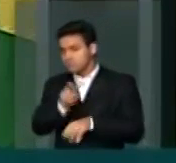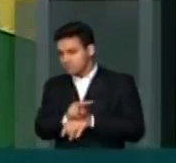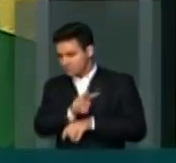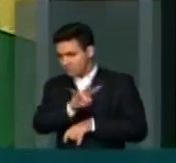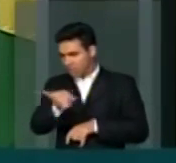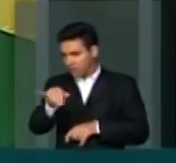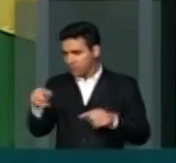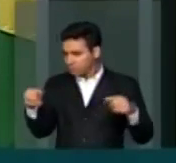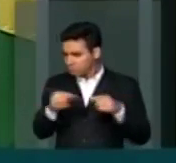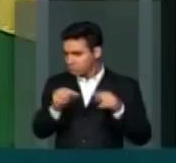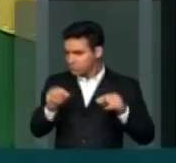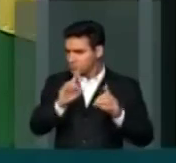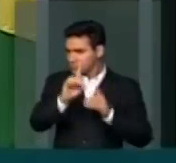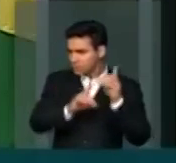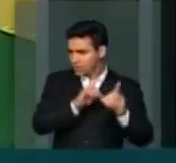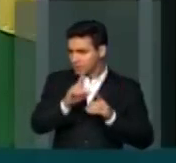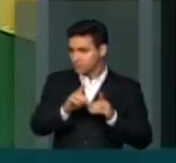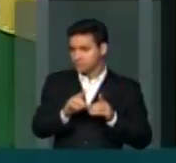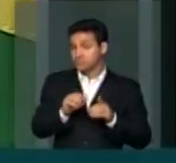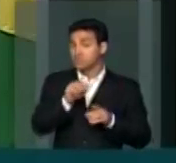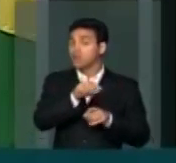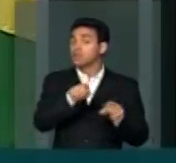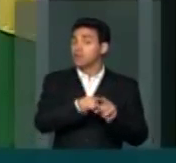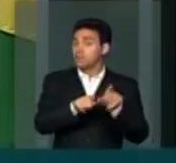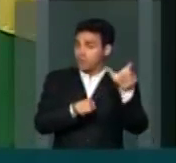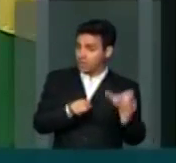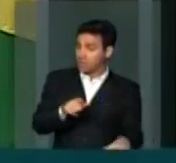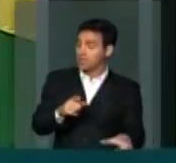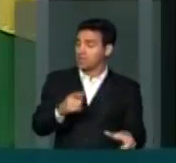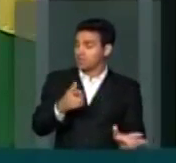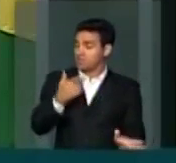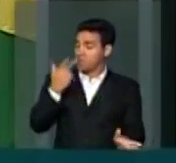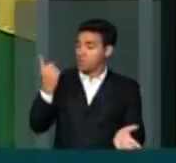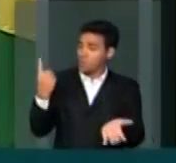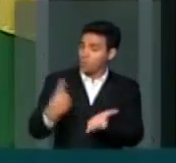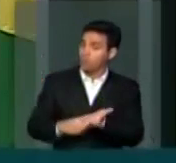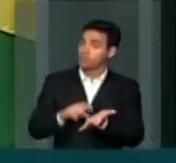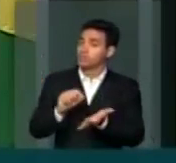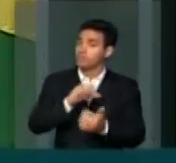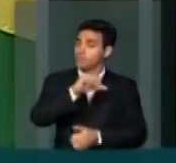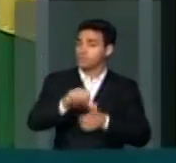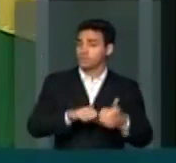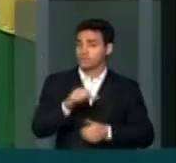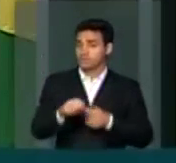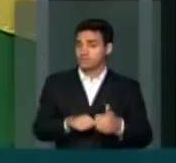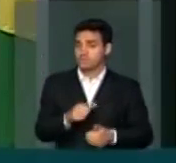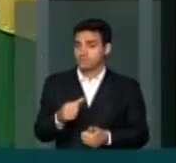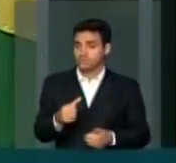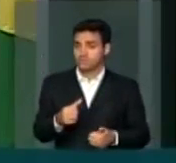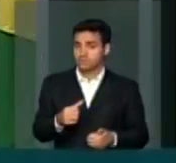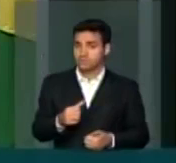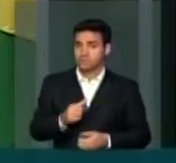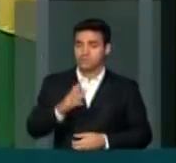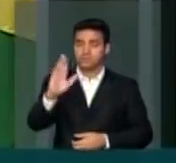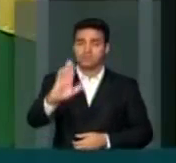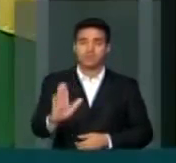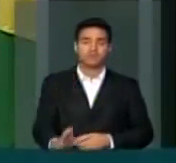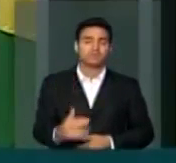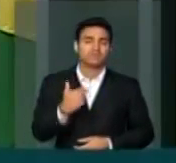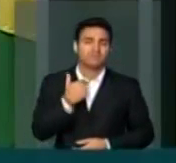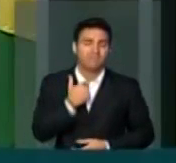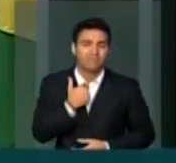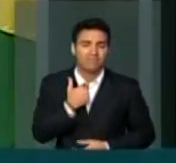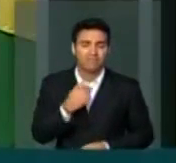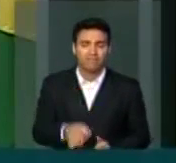E, sobretudo, o seu compromisso com efetivas mudanças. O Brasil, senhor presidente, não pode correr o risco de ser